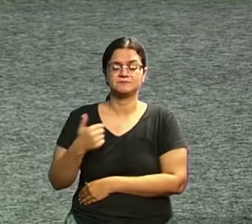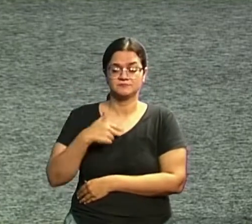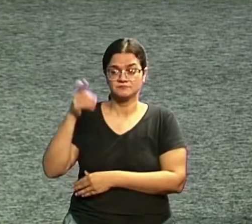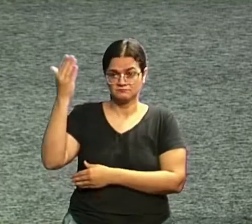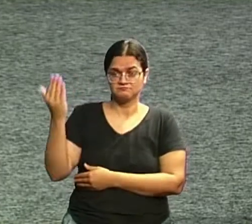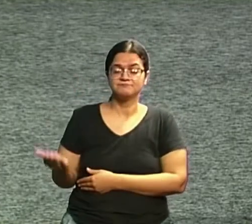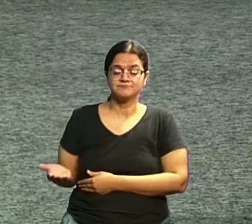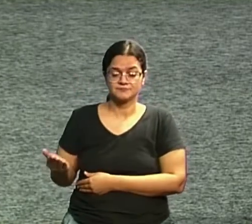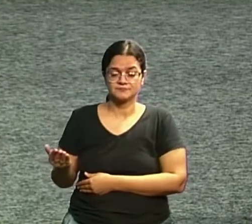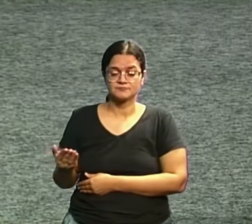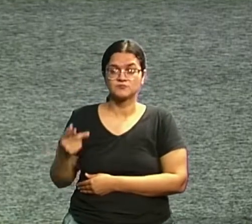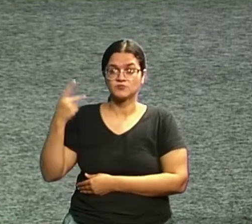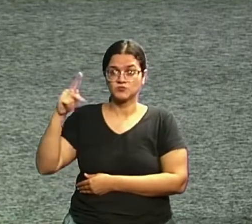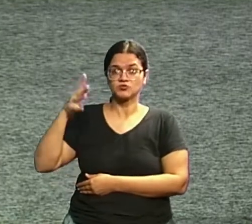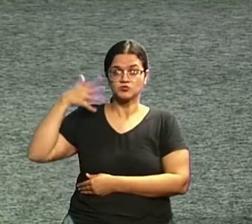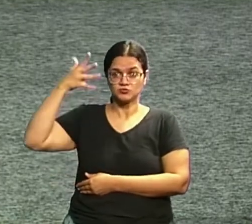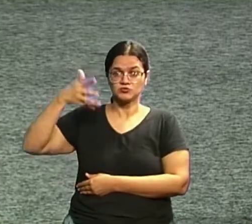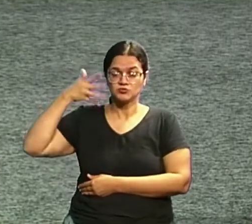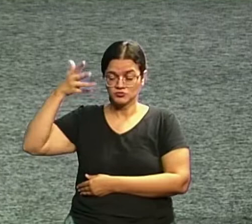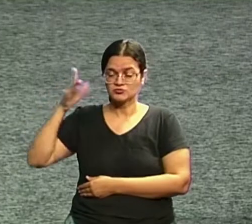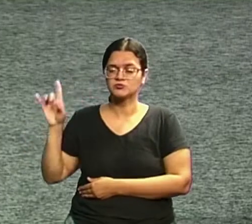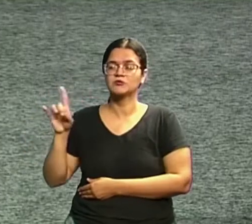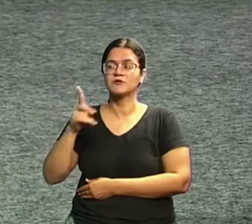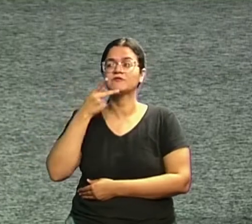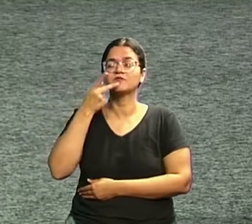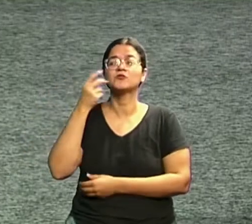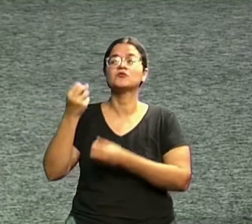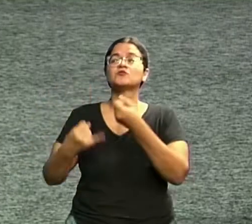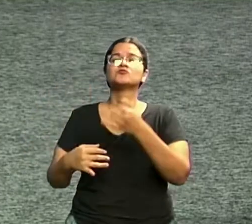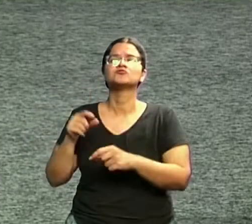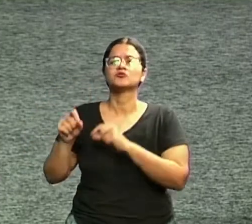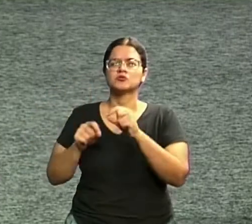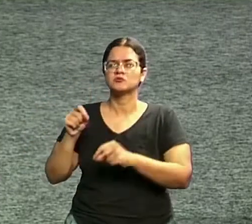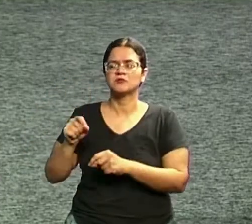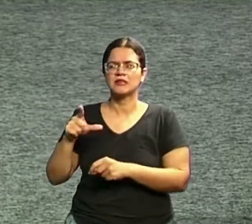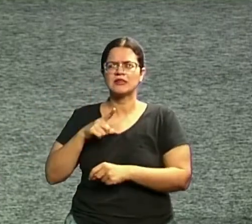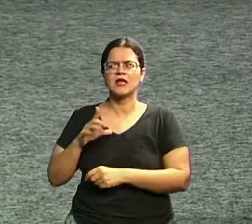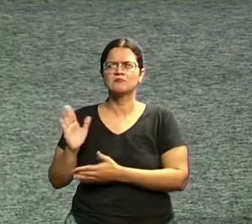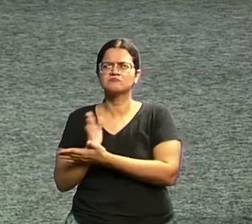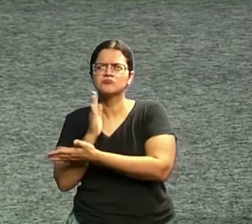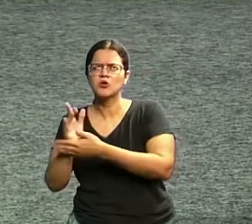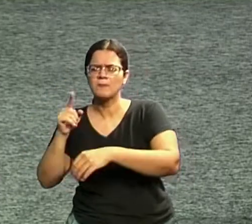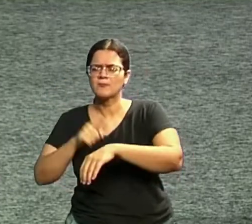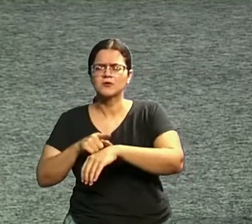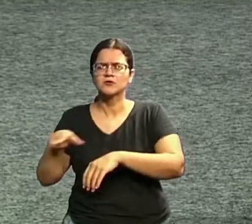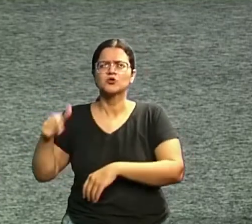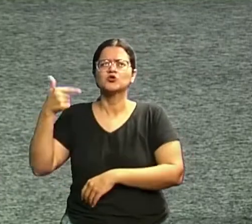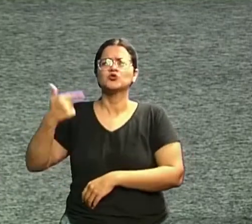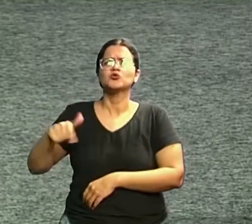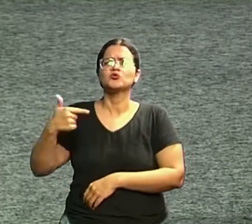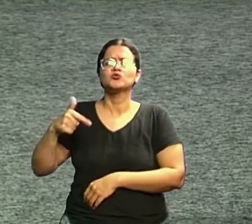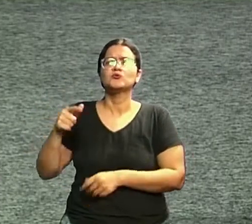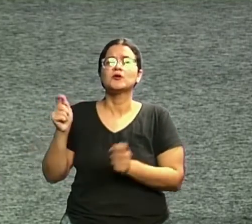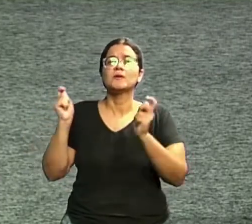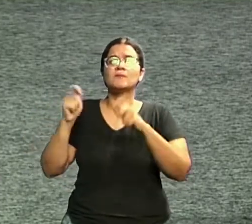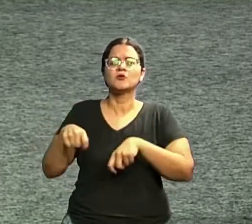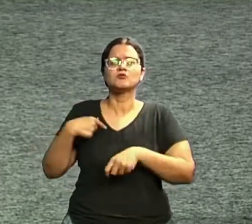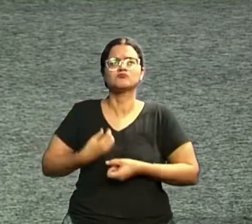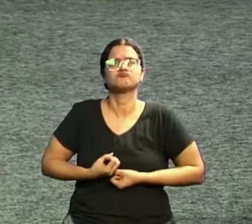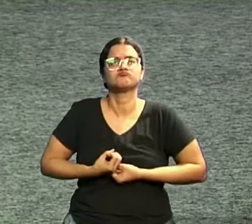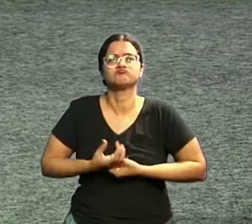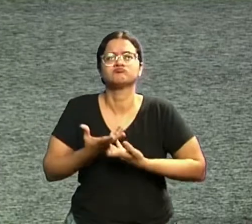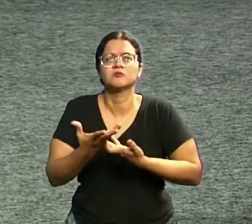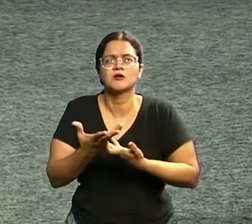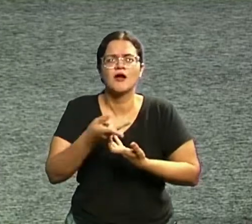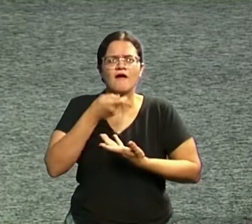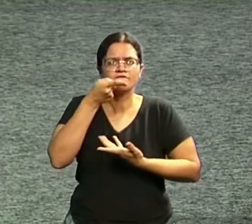A senhora, na fala da senhora, a senhora citou aqui que em determinado momento lá a senhora não teve o privilégio de